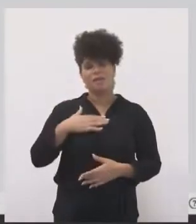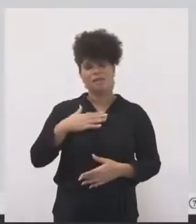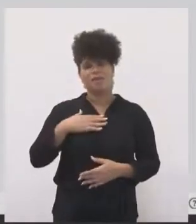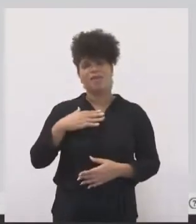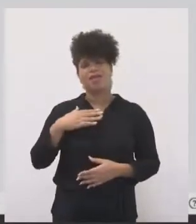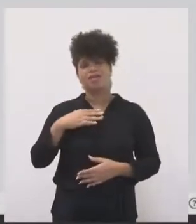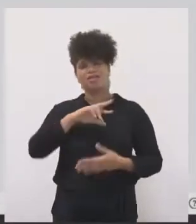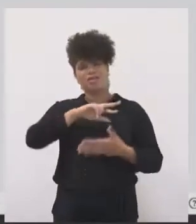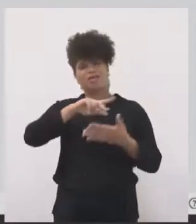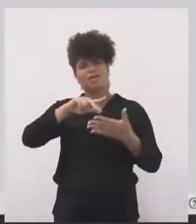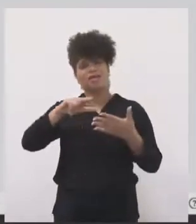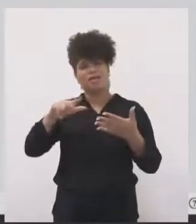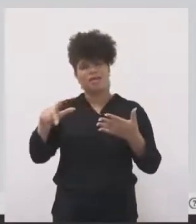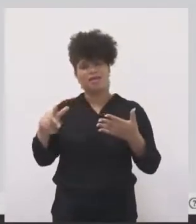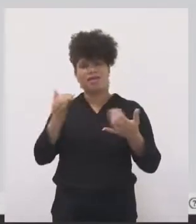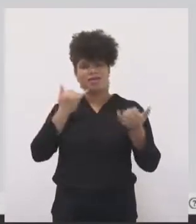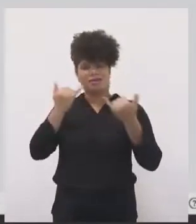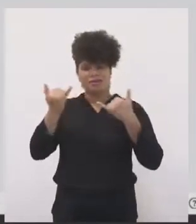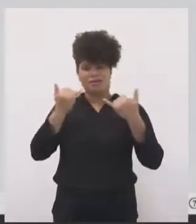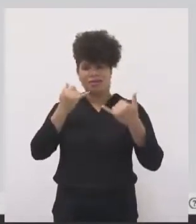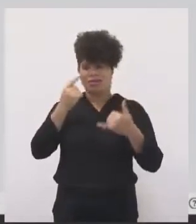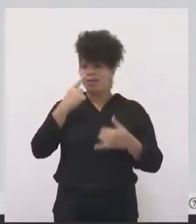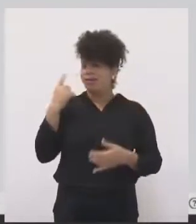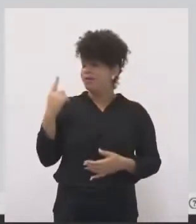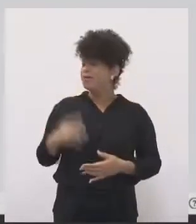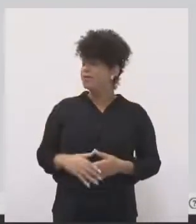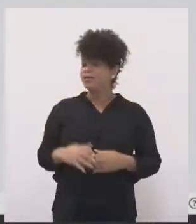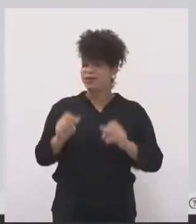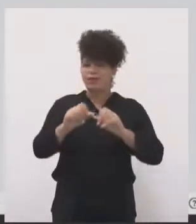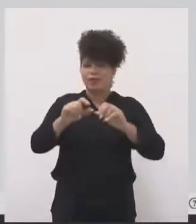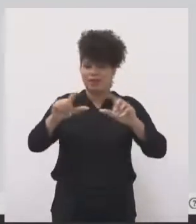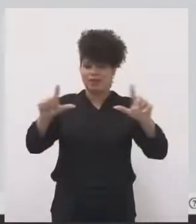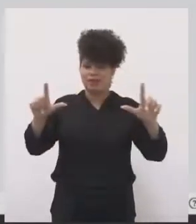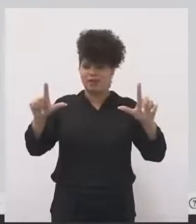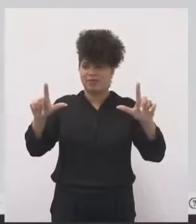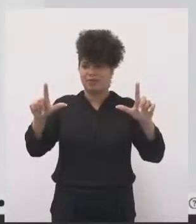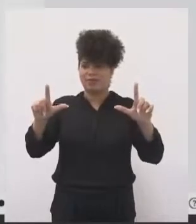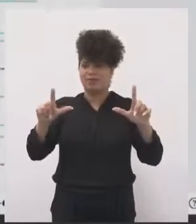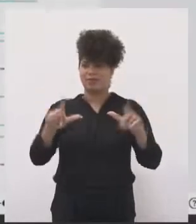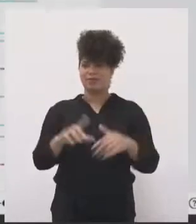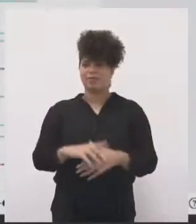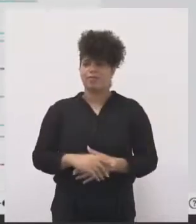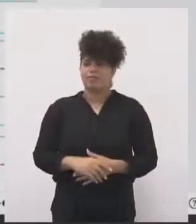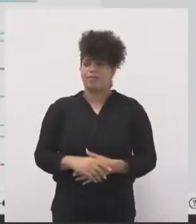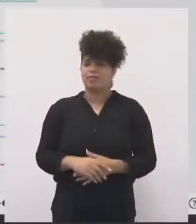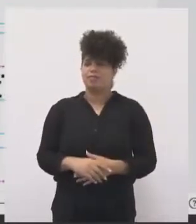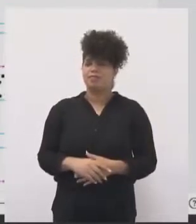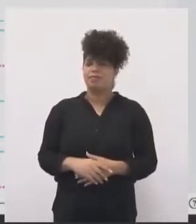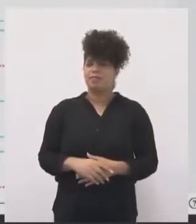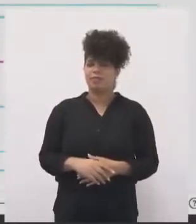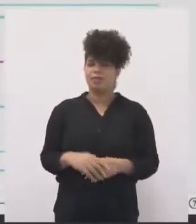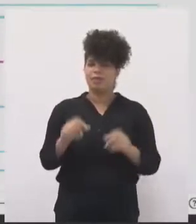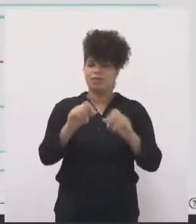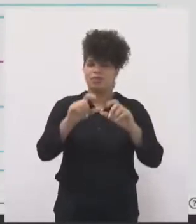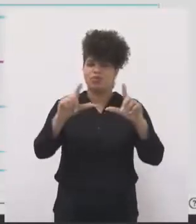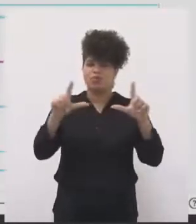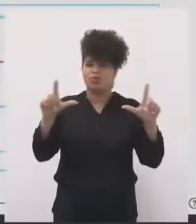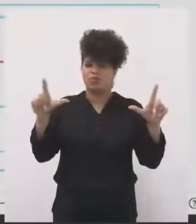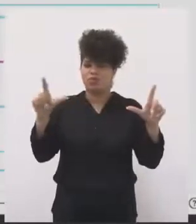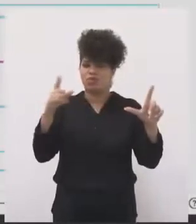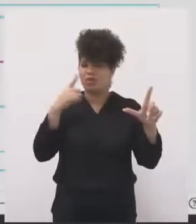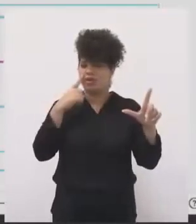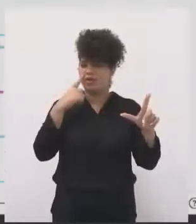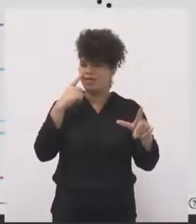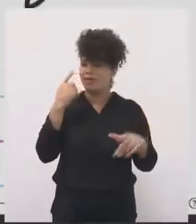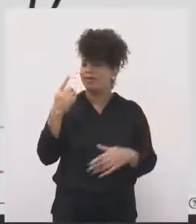elementos. E olha que legal também, eu vou ampliar aqui. Se eu clicar em Ctrl+, pessoal, eu aumento aqui a minha